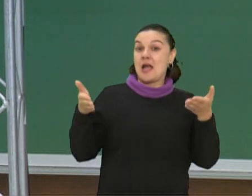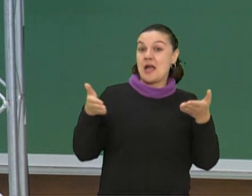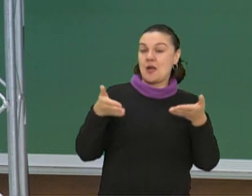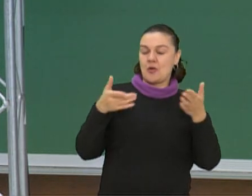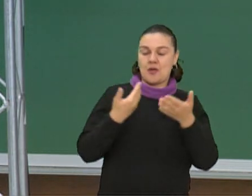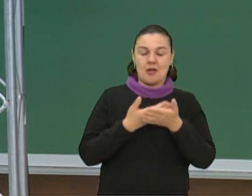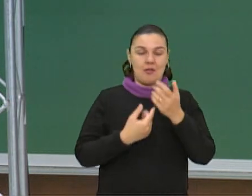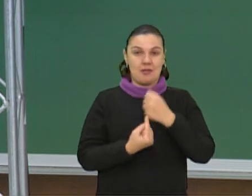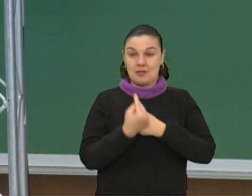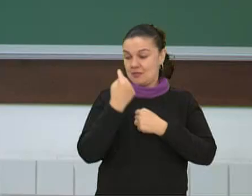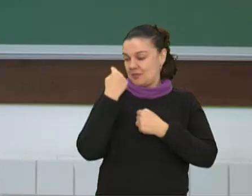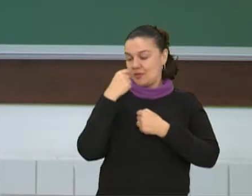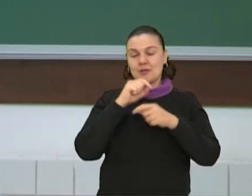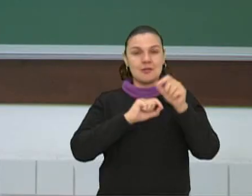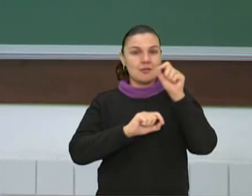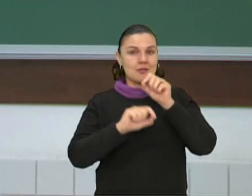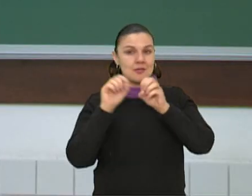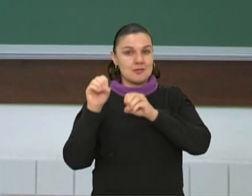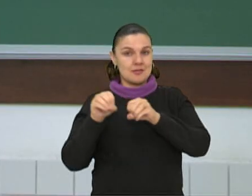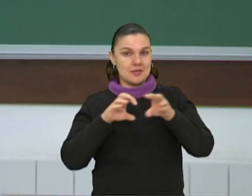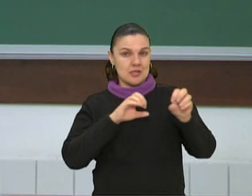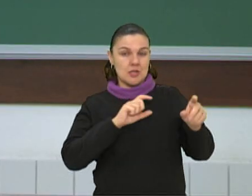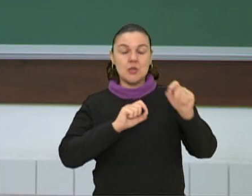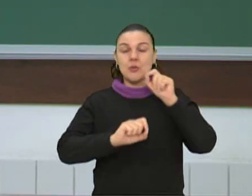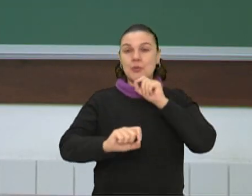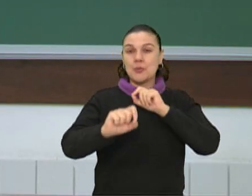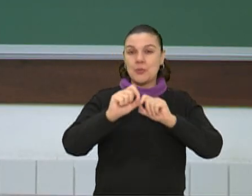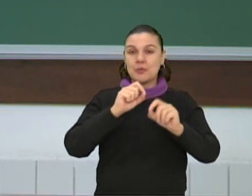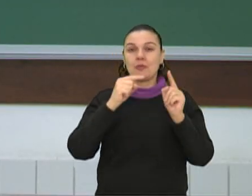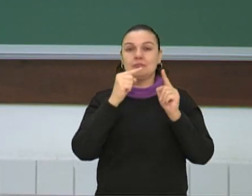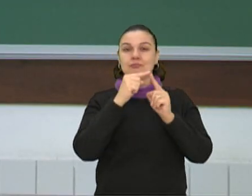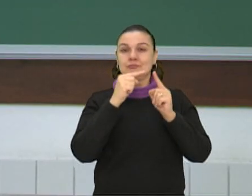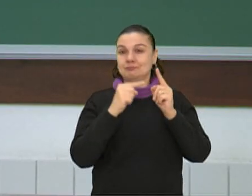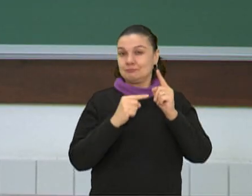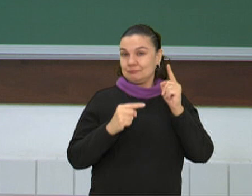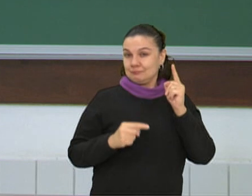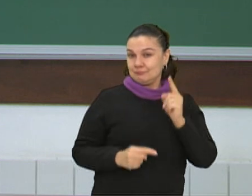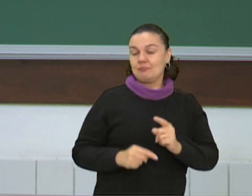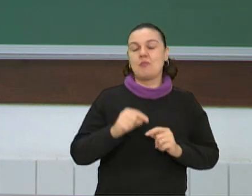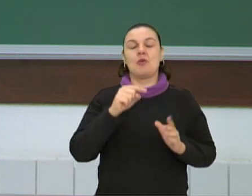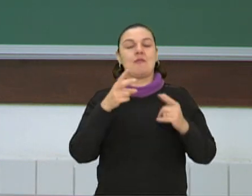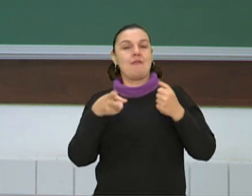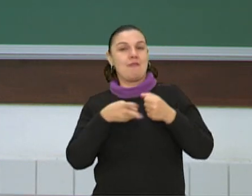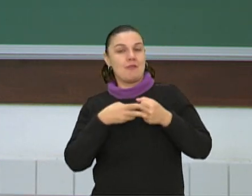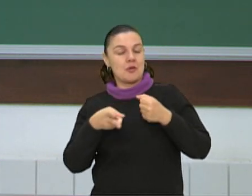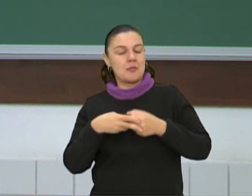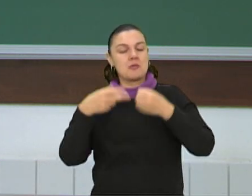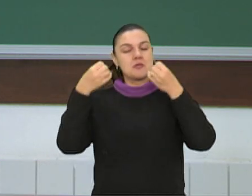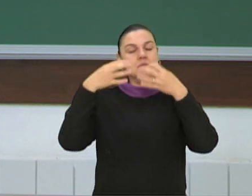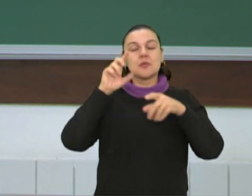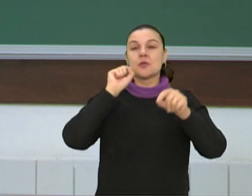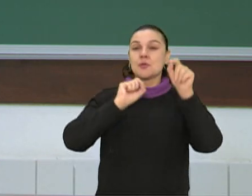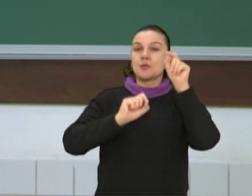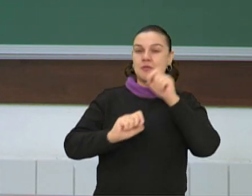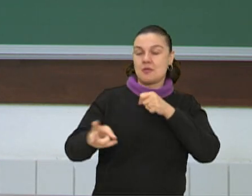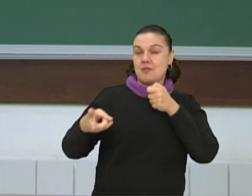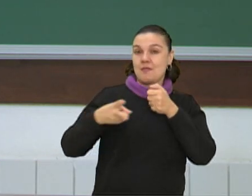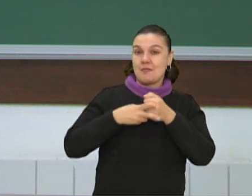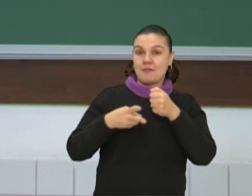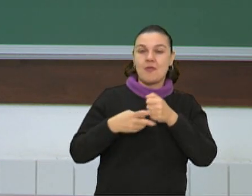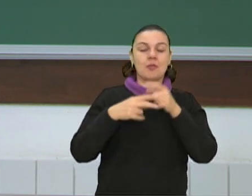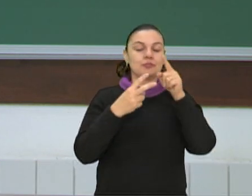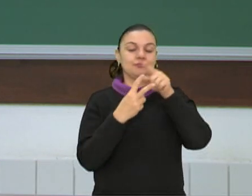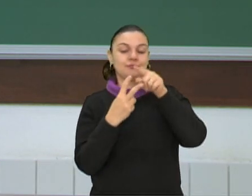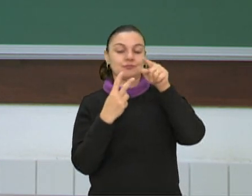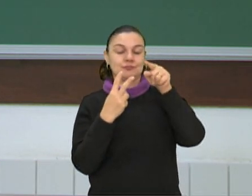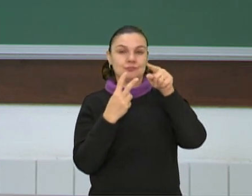aula anterior, nós trabalhamos os modos verbais, relembramos o que é verbo, quais são os dois tipos de